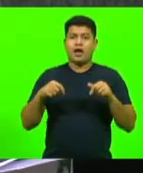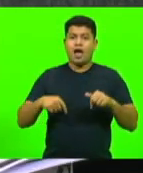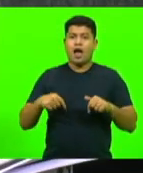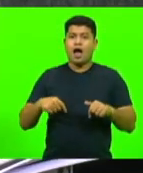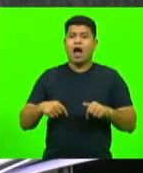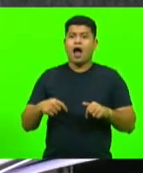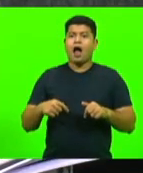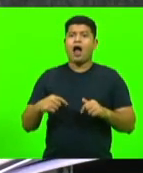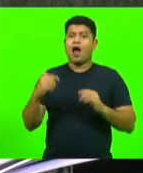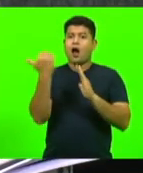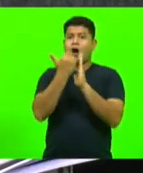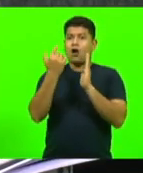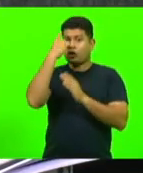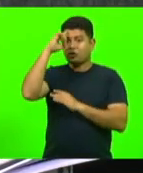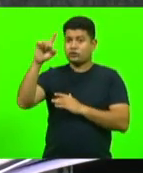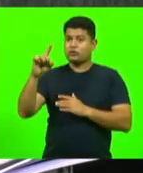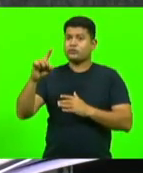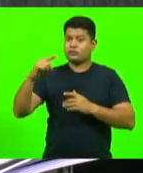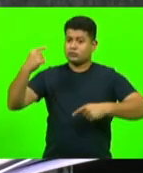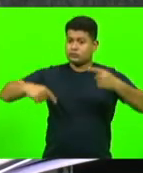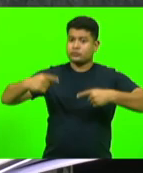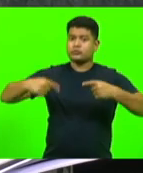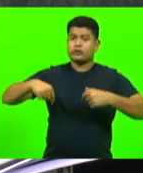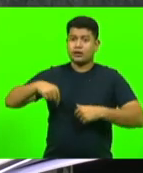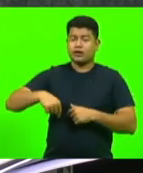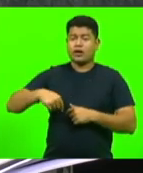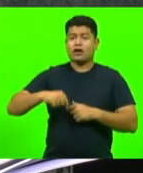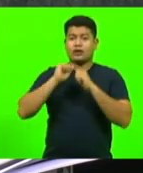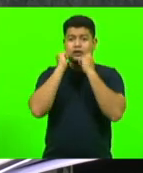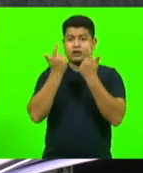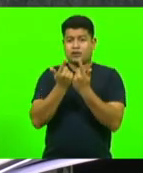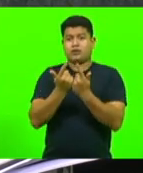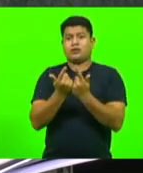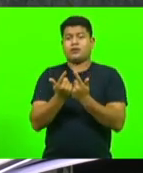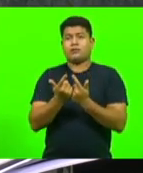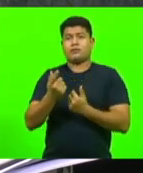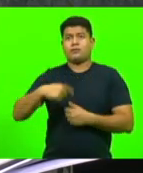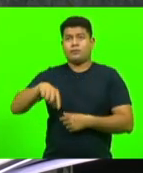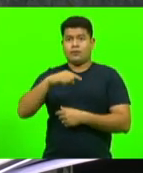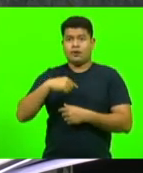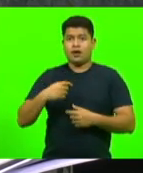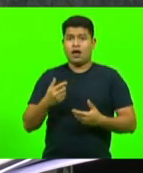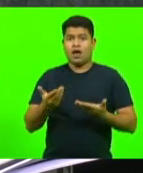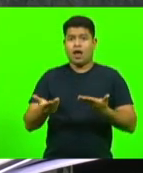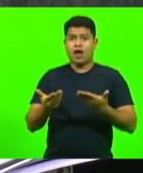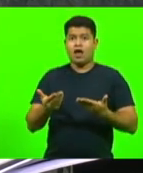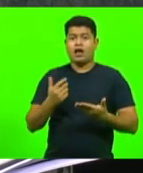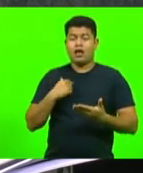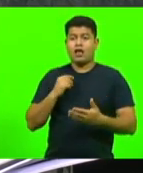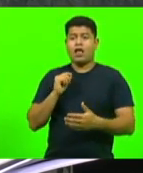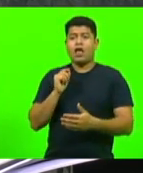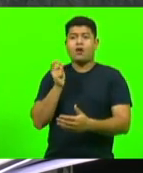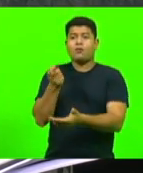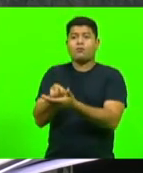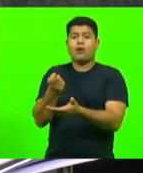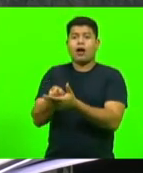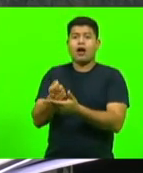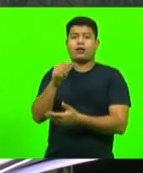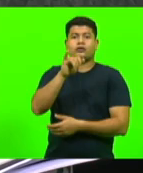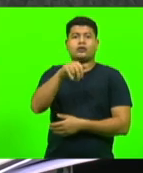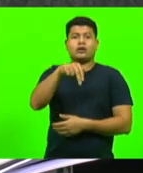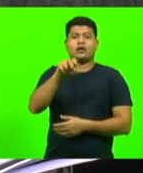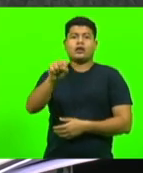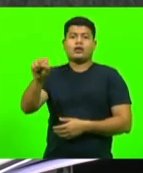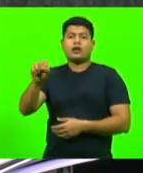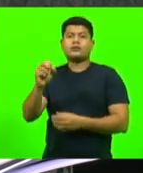na alesc Então veja bem o nosso regime de solidariedade e eu contribuo para quem está lá quando